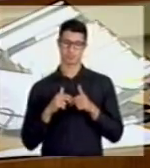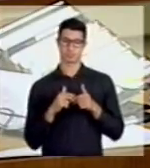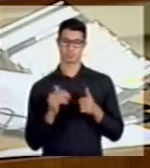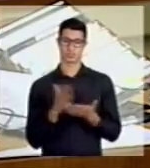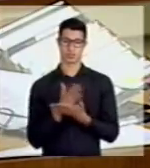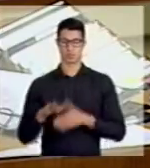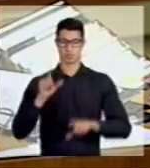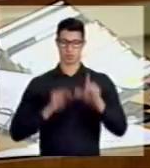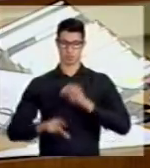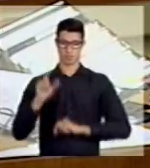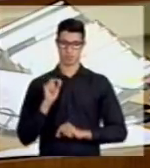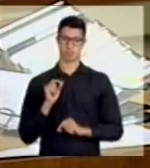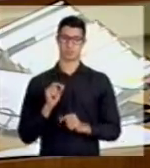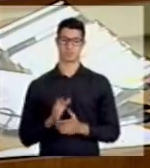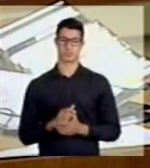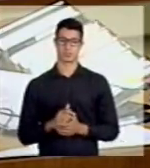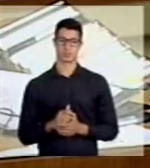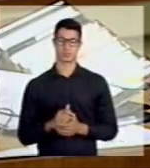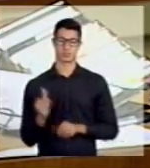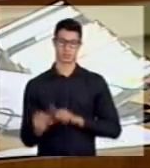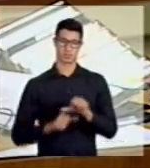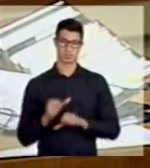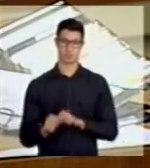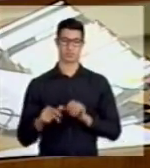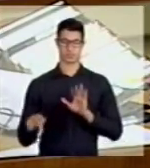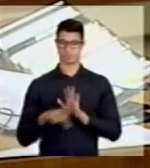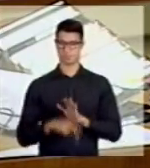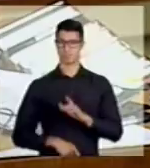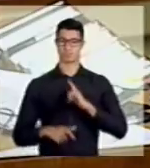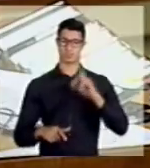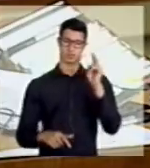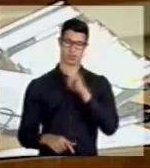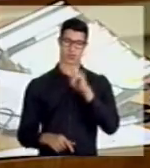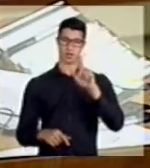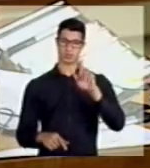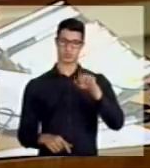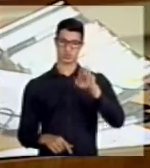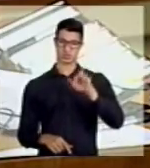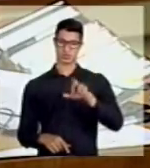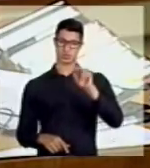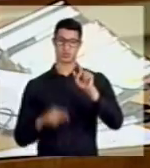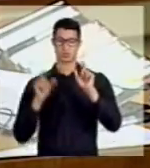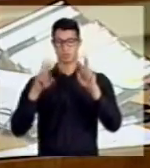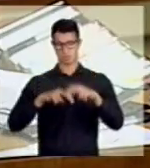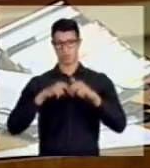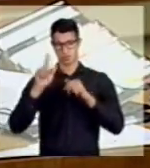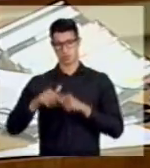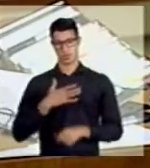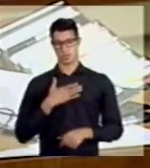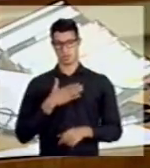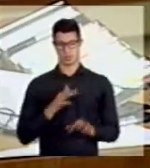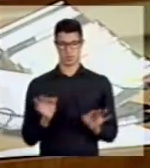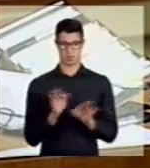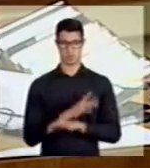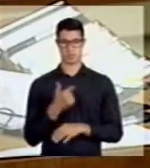uma opção alterada no que diz respeito ao gênero. Portanto, é esta a minha